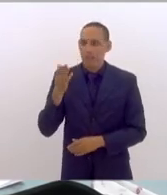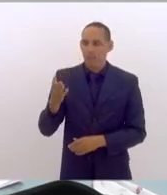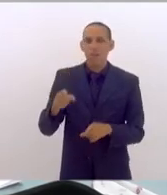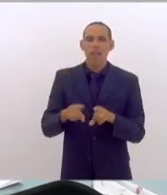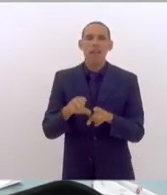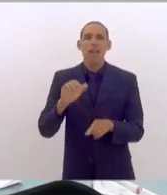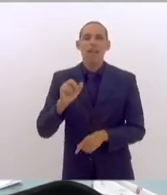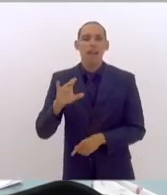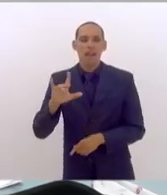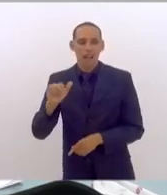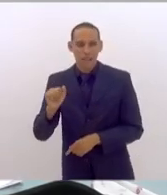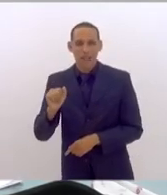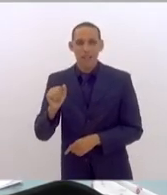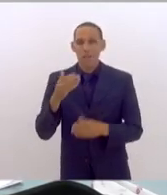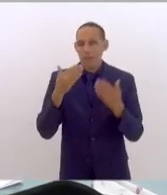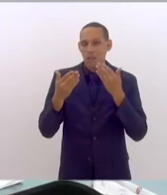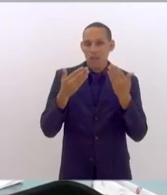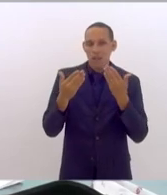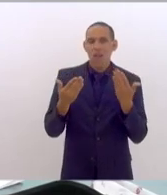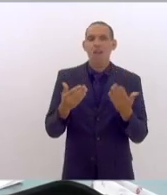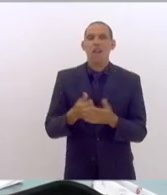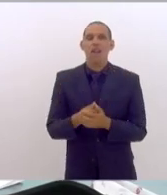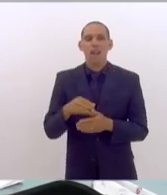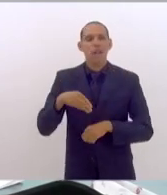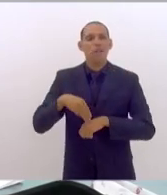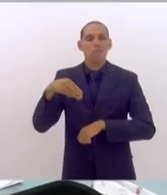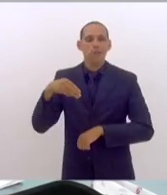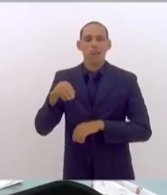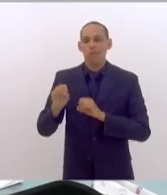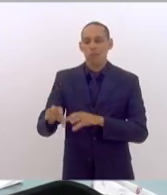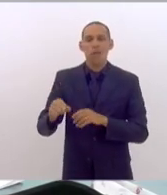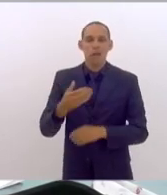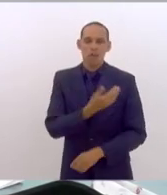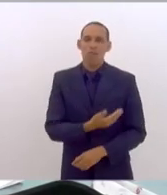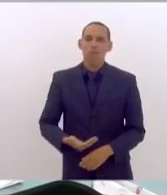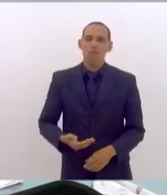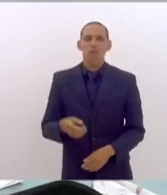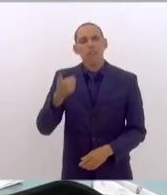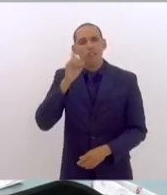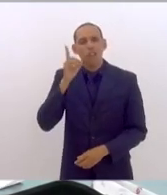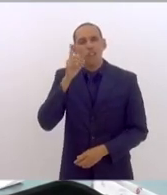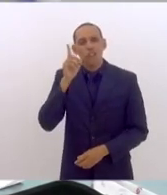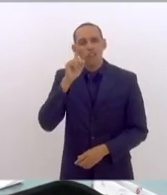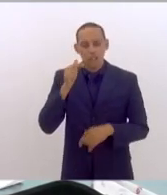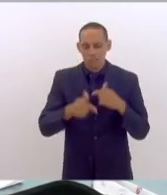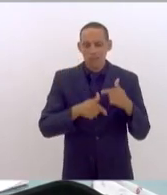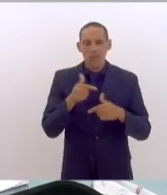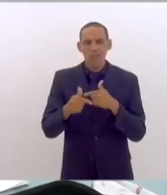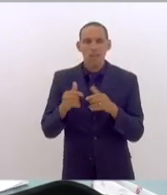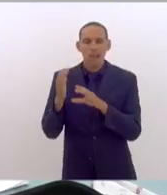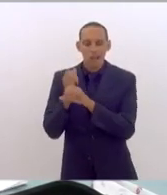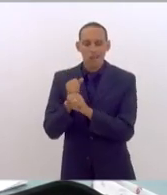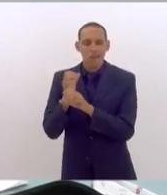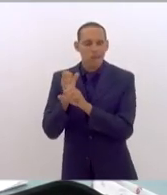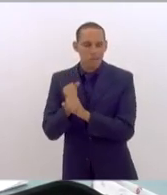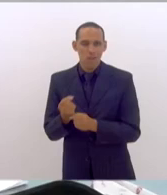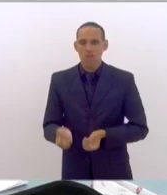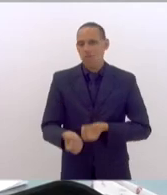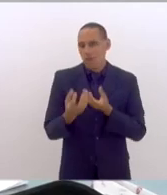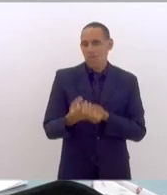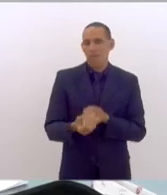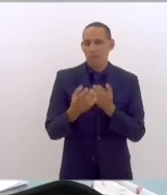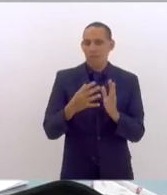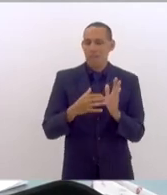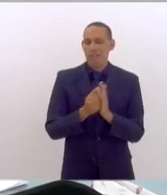em educação pública e que também atua atua diretamente diuturnamente na compilação das informações é muito importante